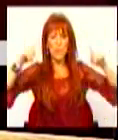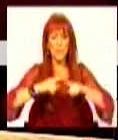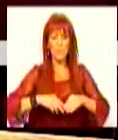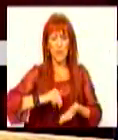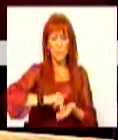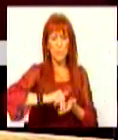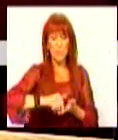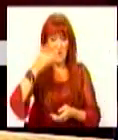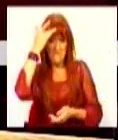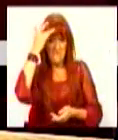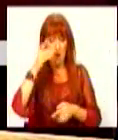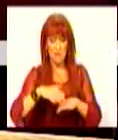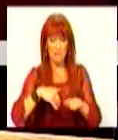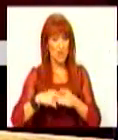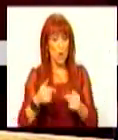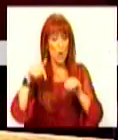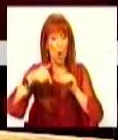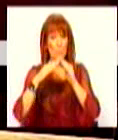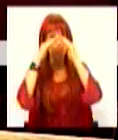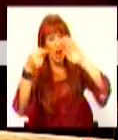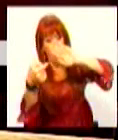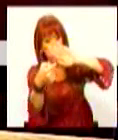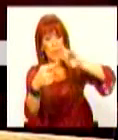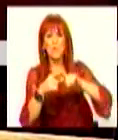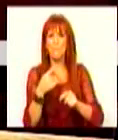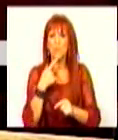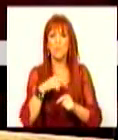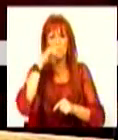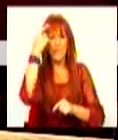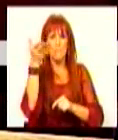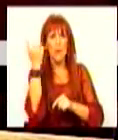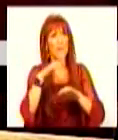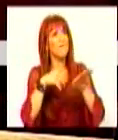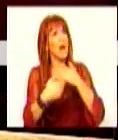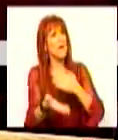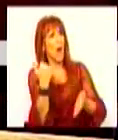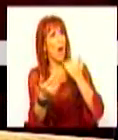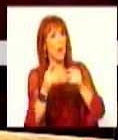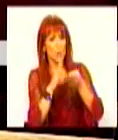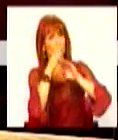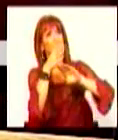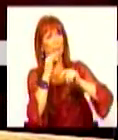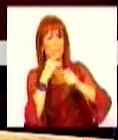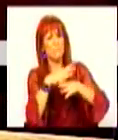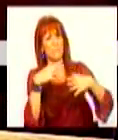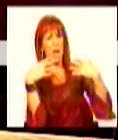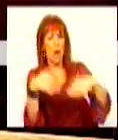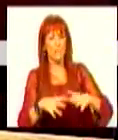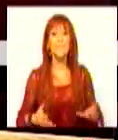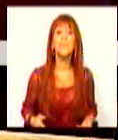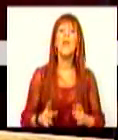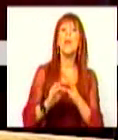passadiços, onde é fácil fazê-lo. Não os tirou dos telhados, onde é muito mais difícil fazê-lo e onde implica uma intervenção muito maior.